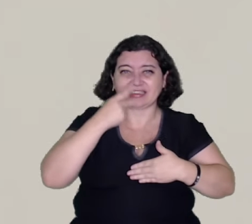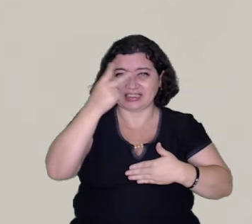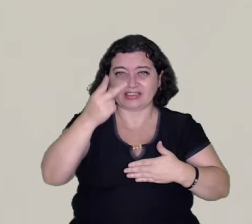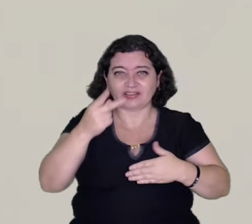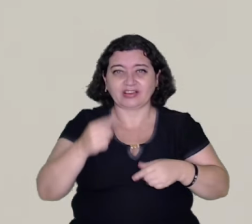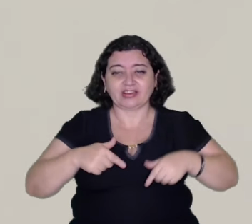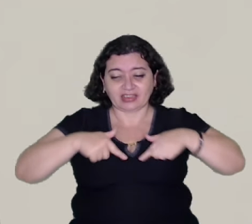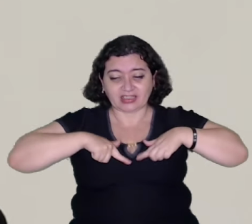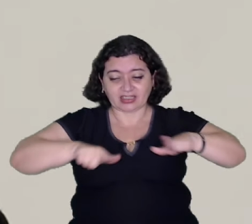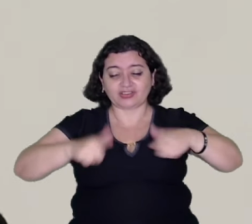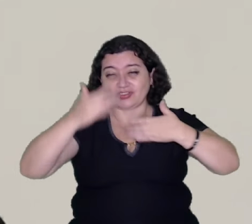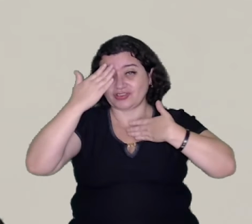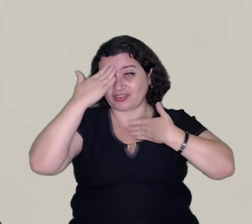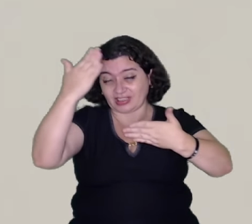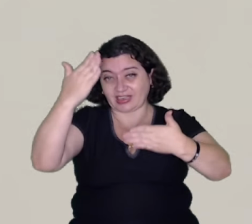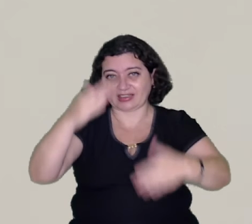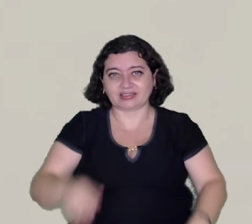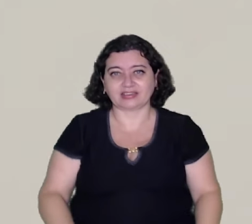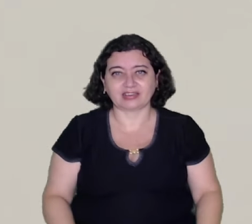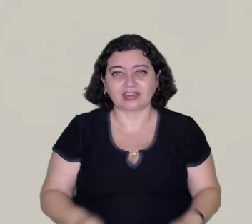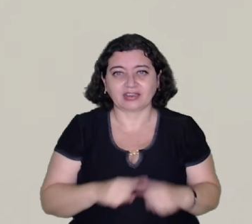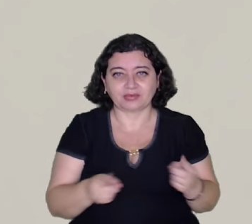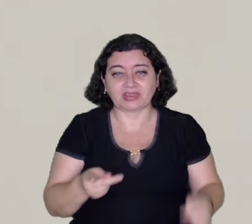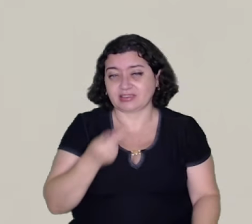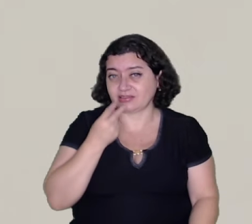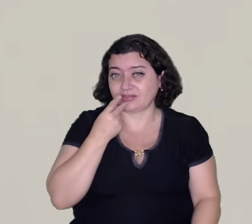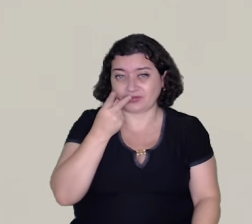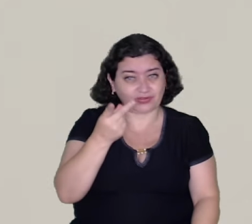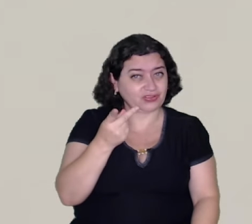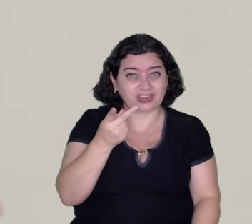de graça. Mas eles não dizem